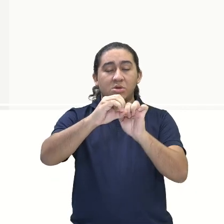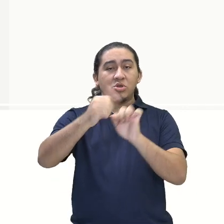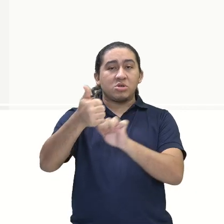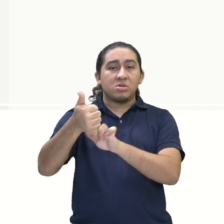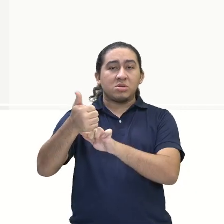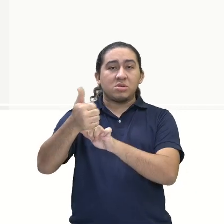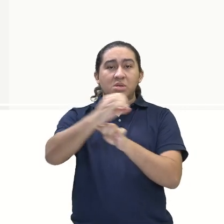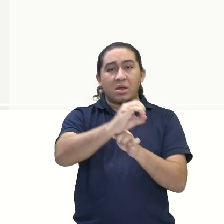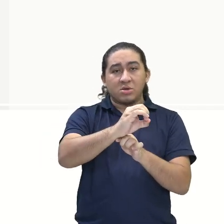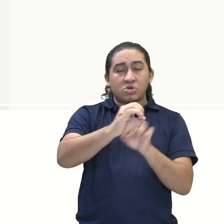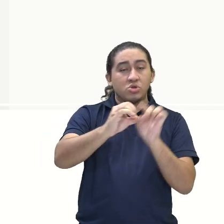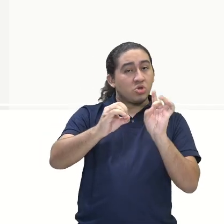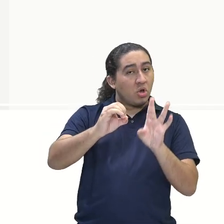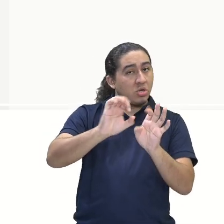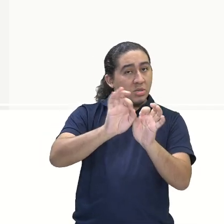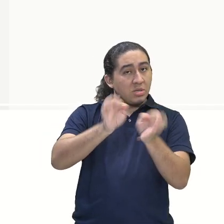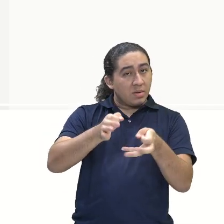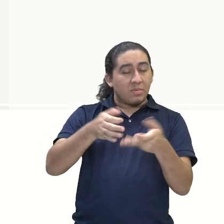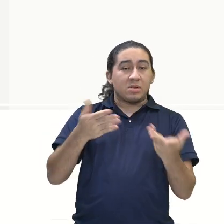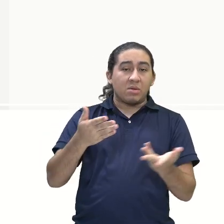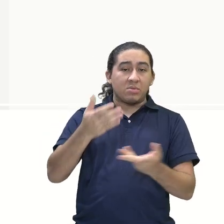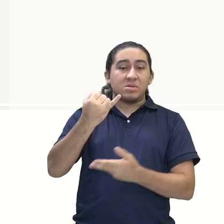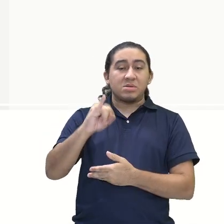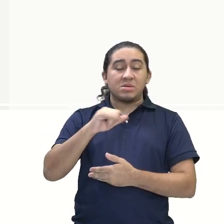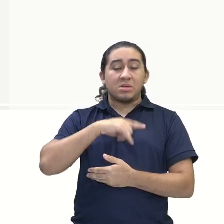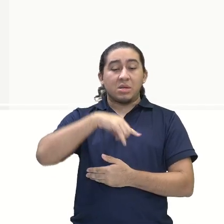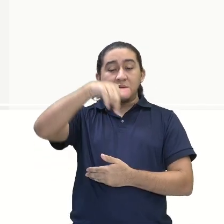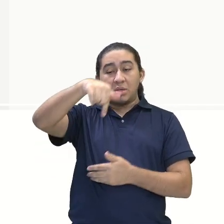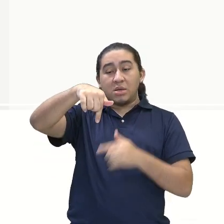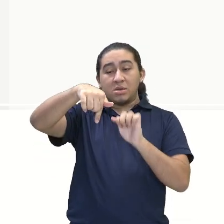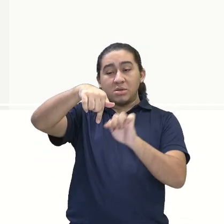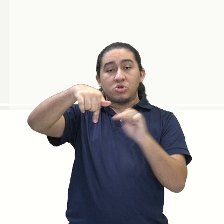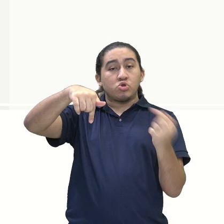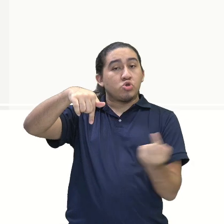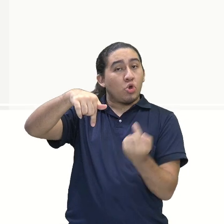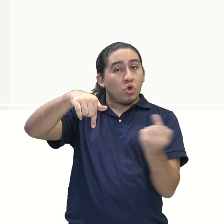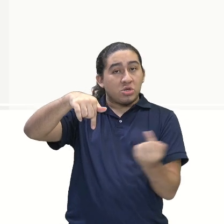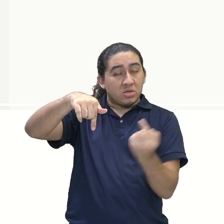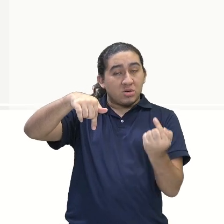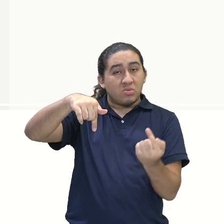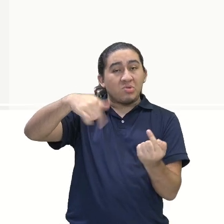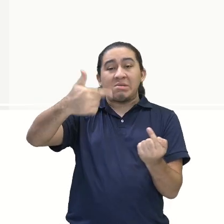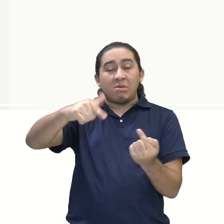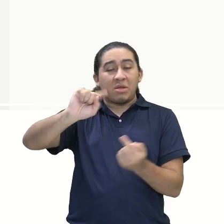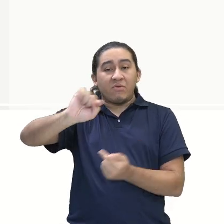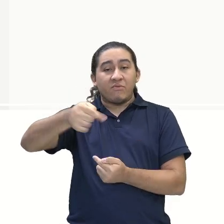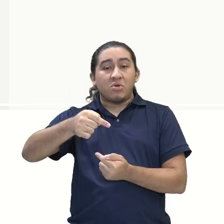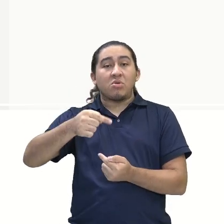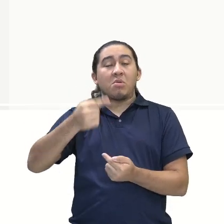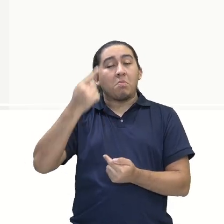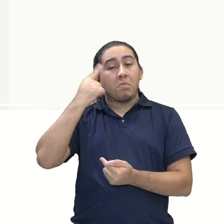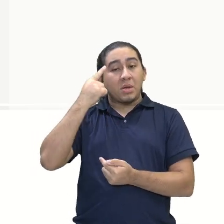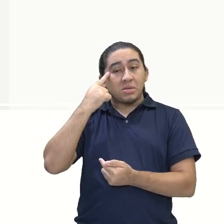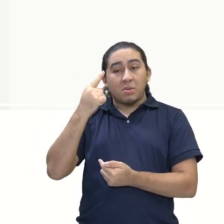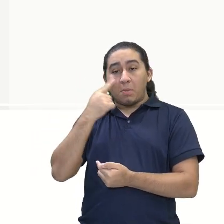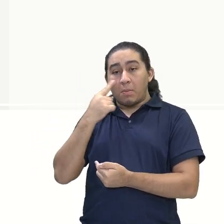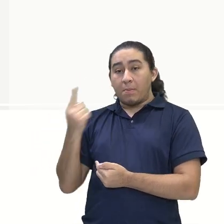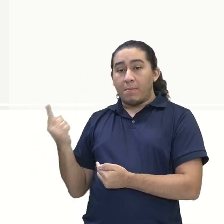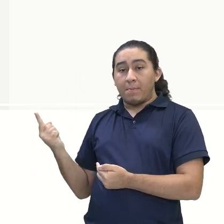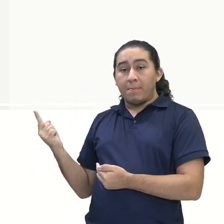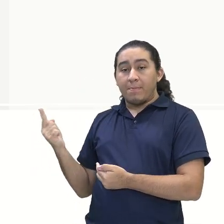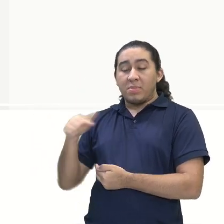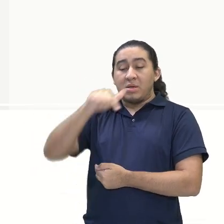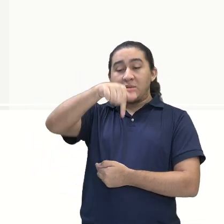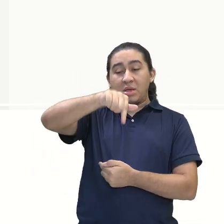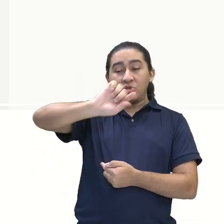faço? O 7, quando não aparece a vírgula, ela fica subentendida que está aqui atrás, ó, atrás do 7. Quando não